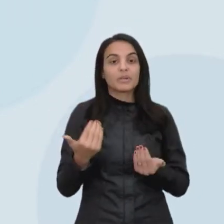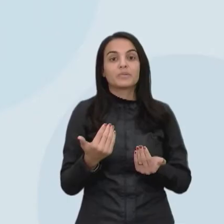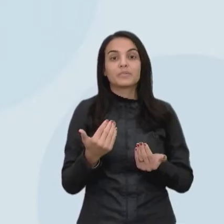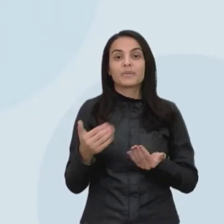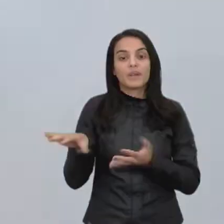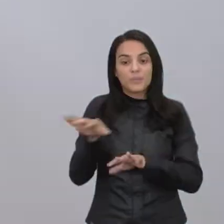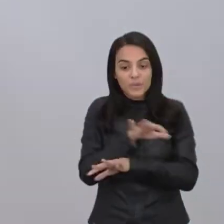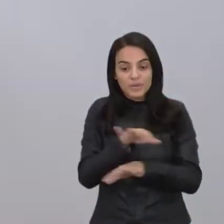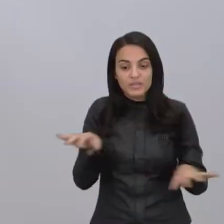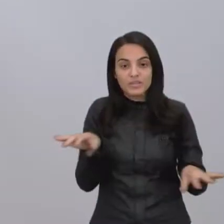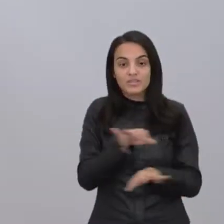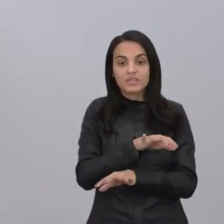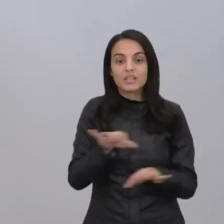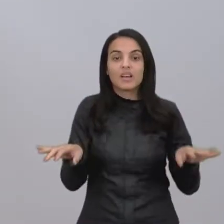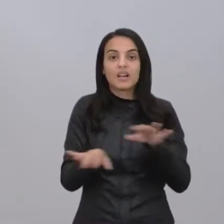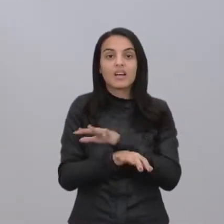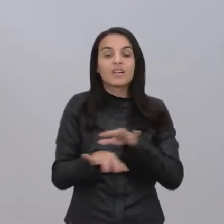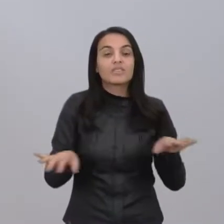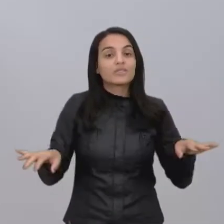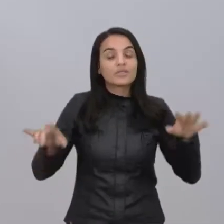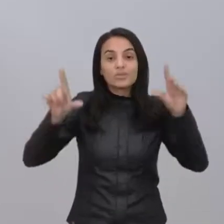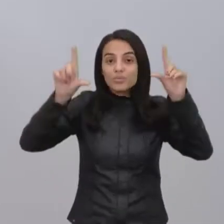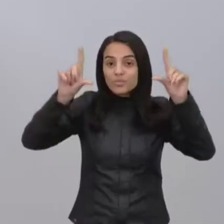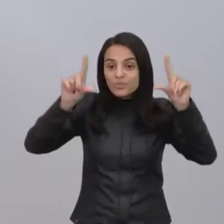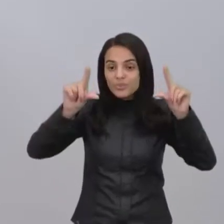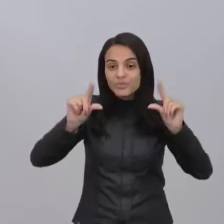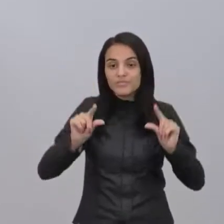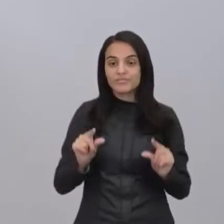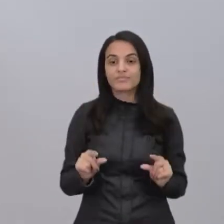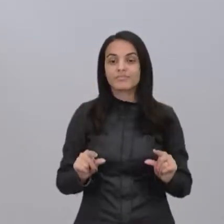biodiversidade, a gente teve uma diminuição drástica do